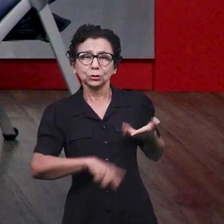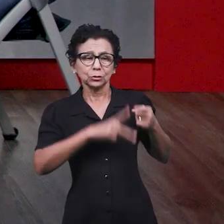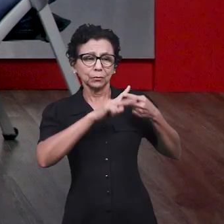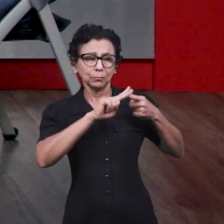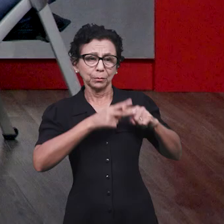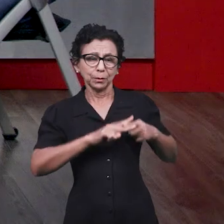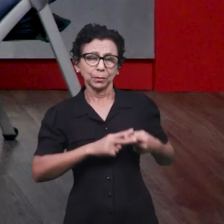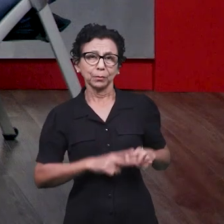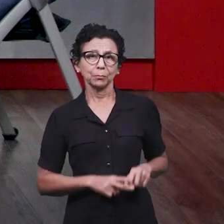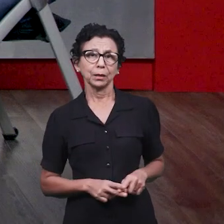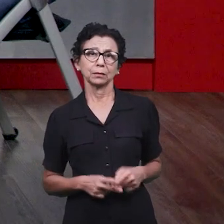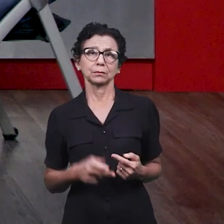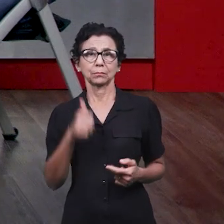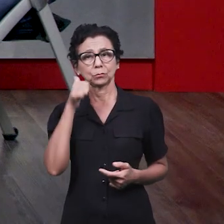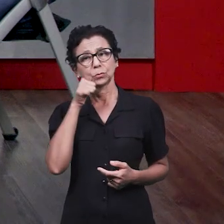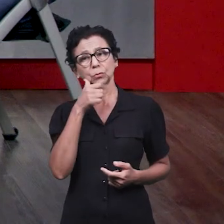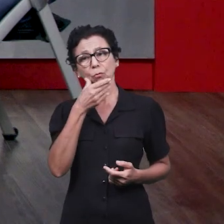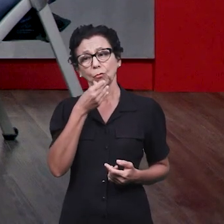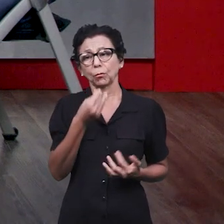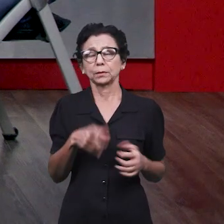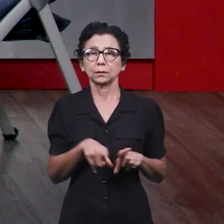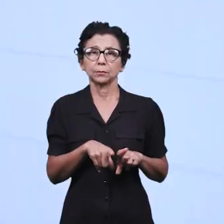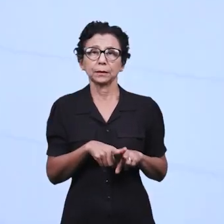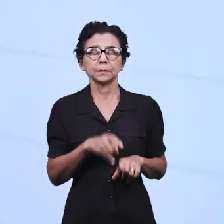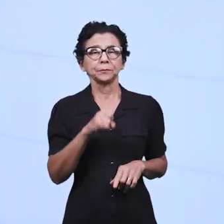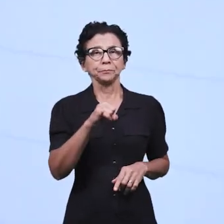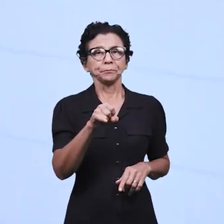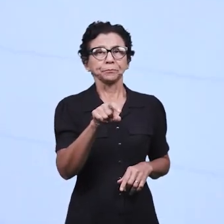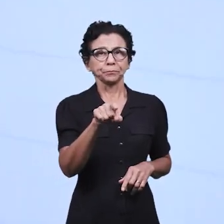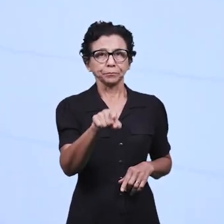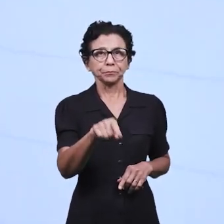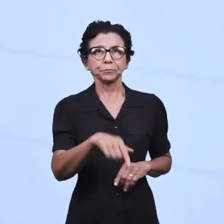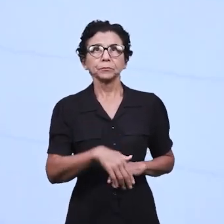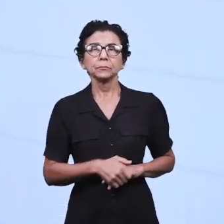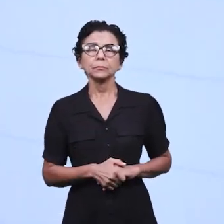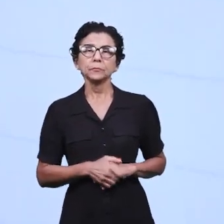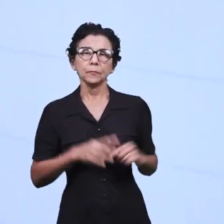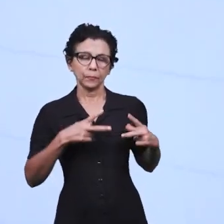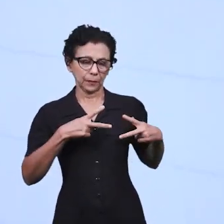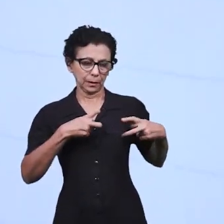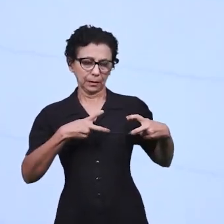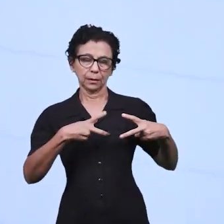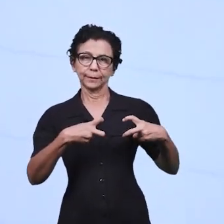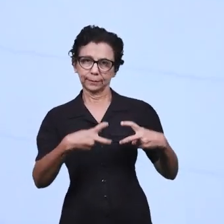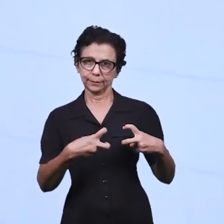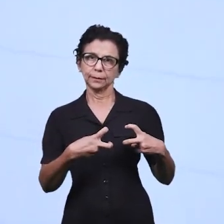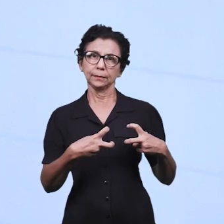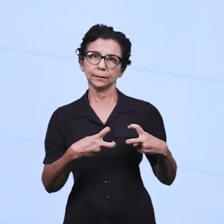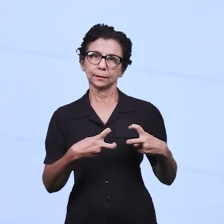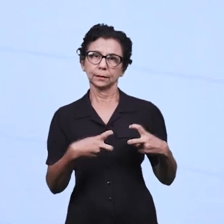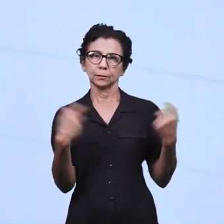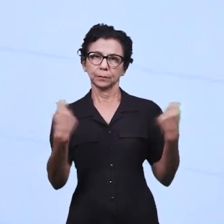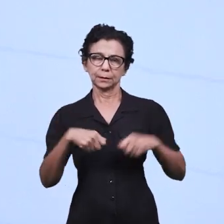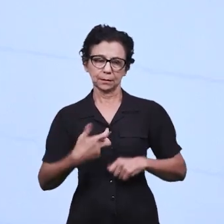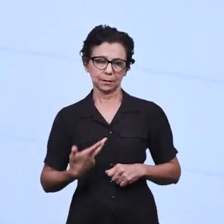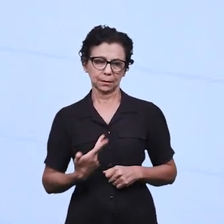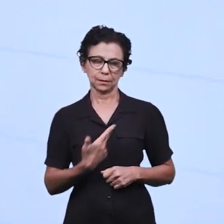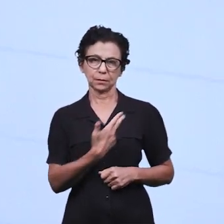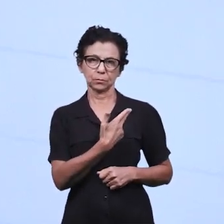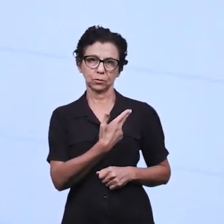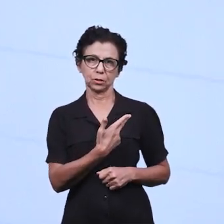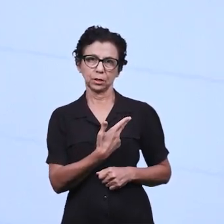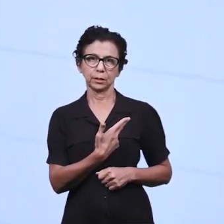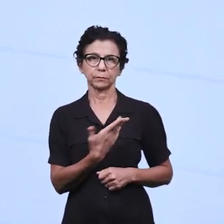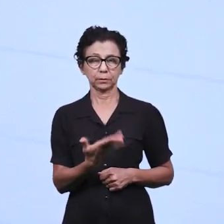até atrapalhando também no tratamento. Então, existe. Se você tem câncer de mama e é necessária a cirurgia, tem